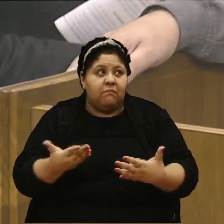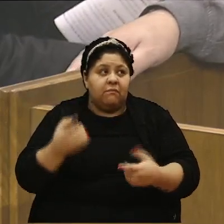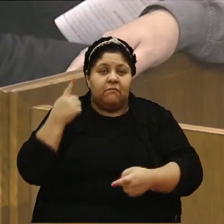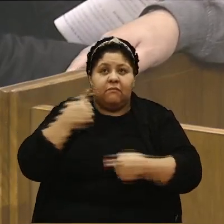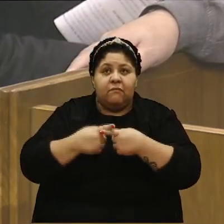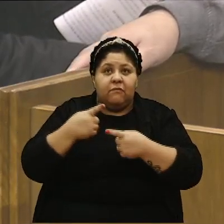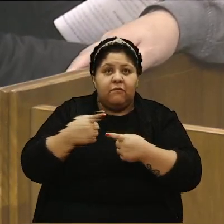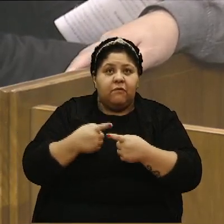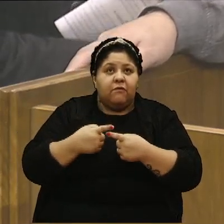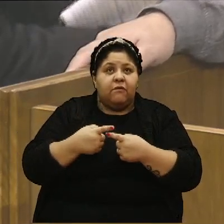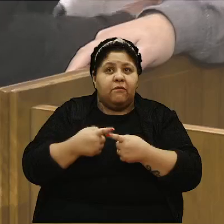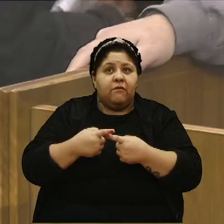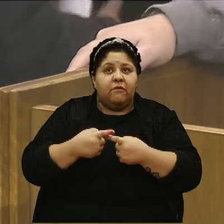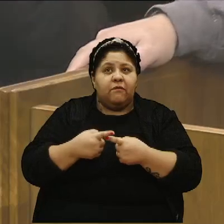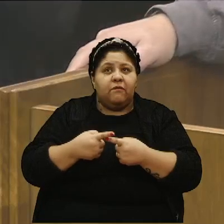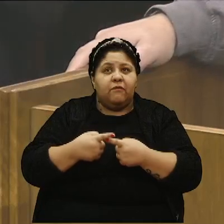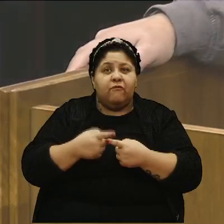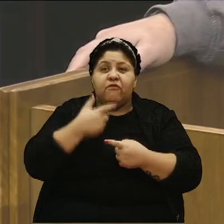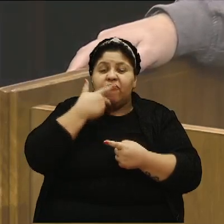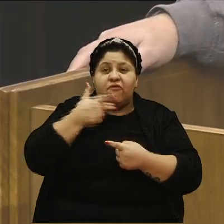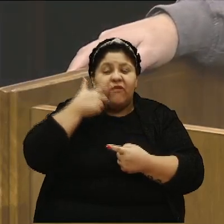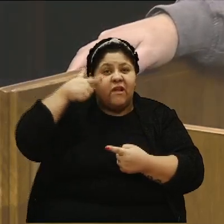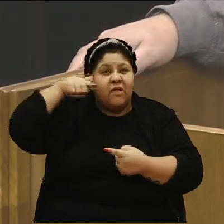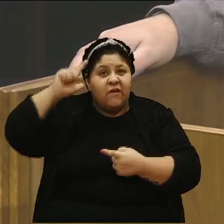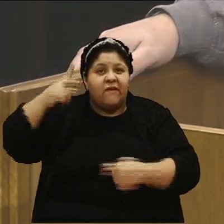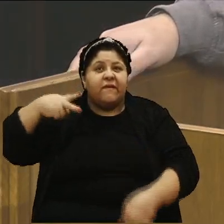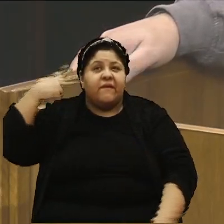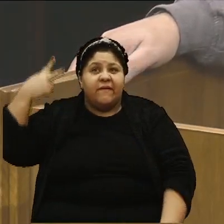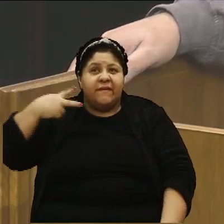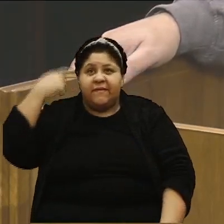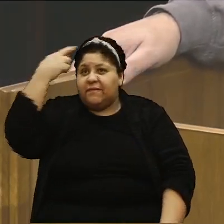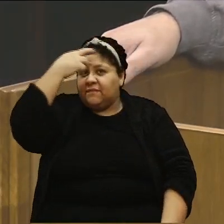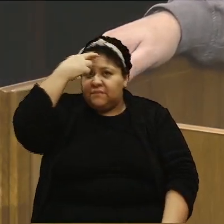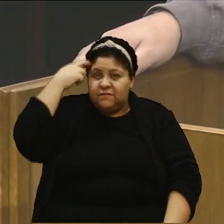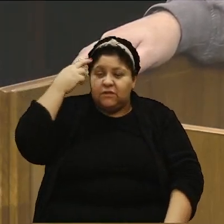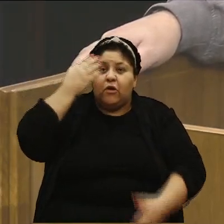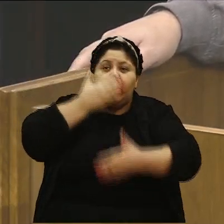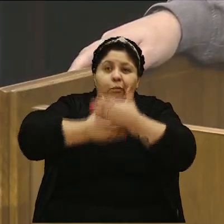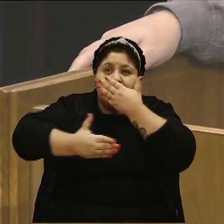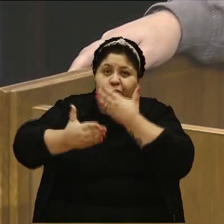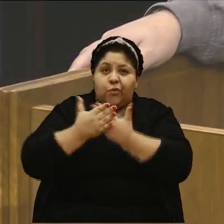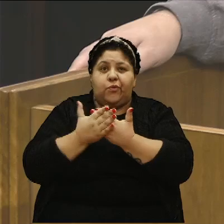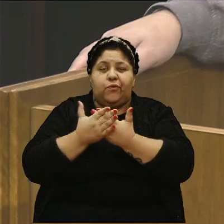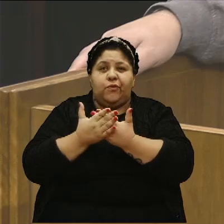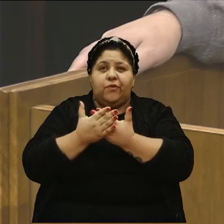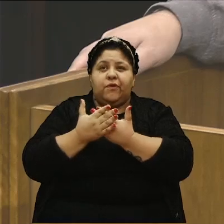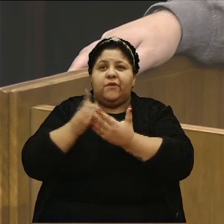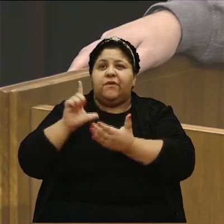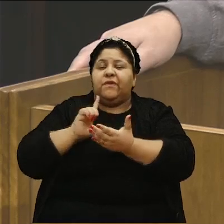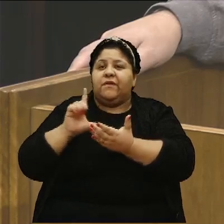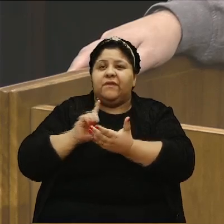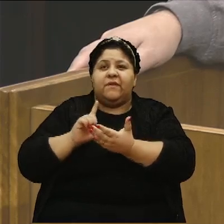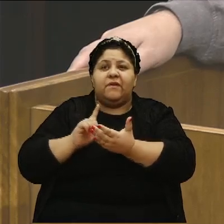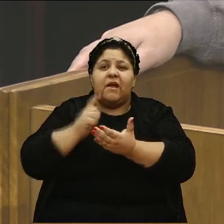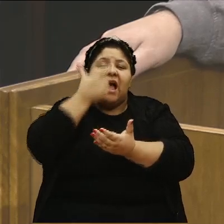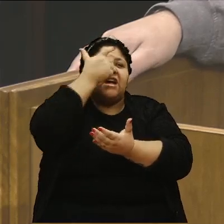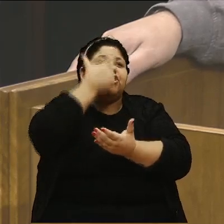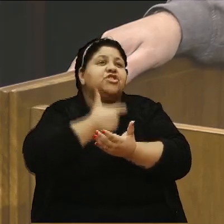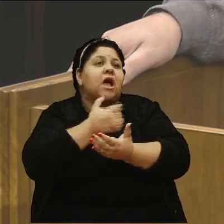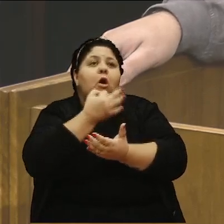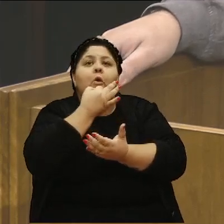os médicos... E foi muito salientado ontem pelo vereador Rafael Bueno, por todos. Não tinha nada a ver com